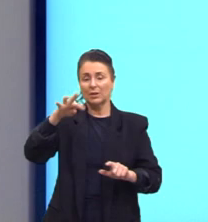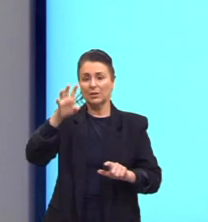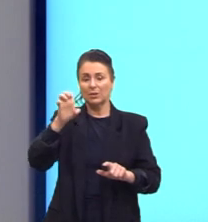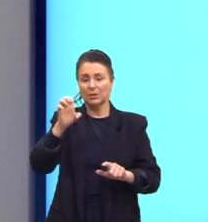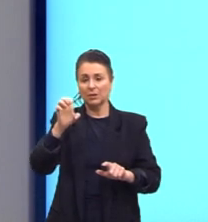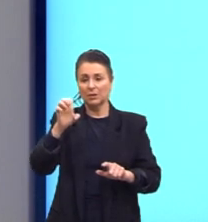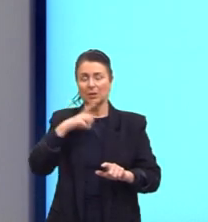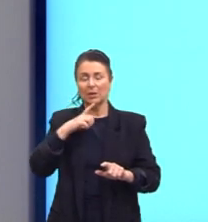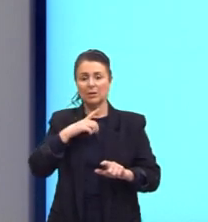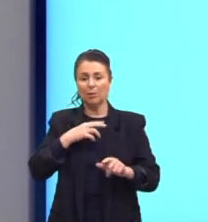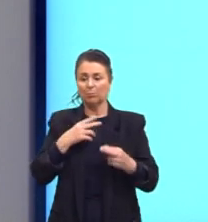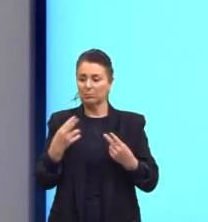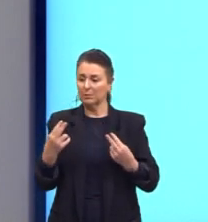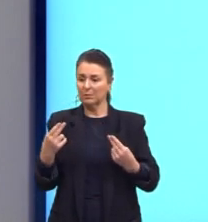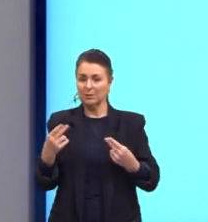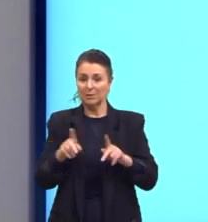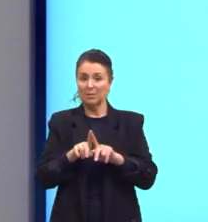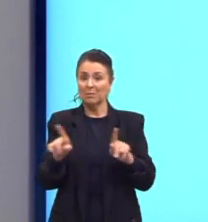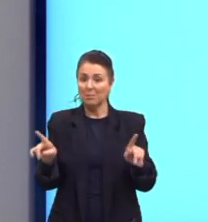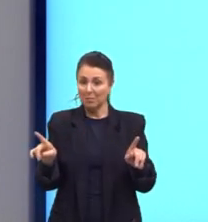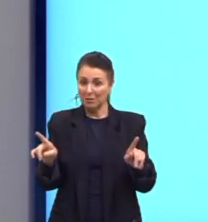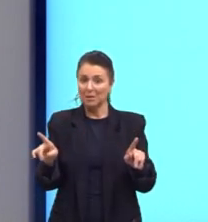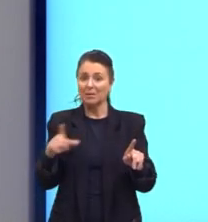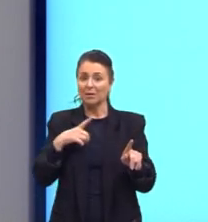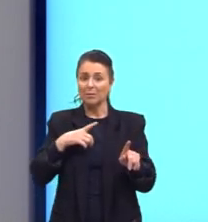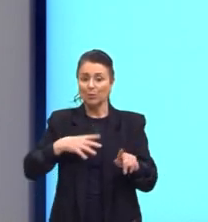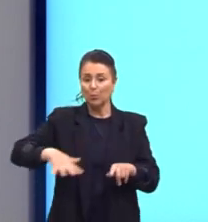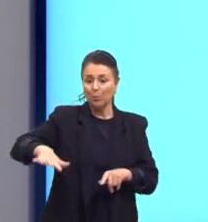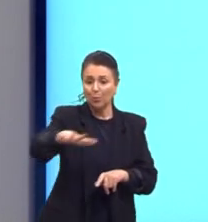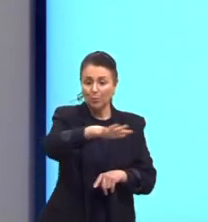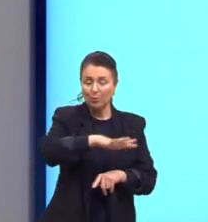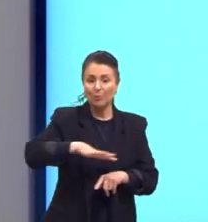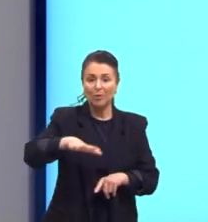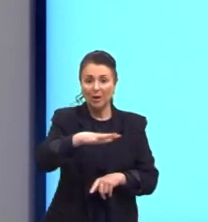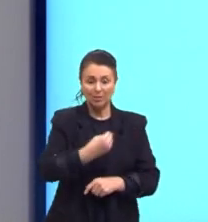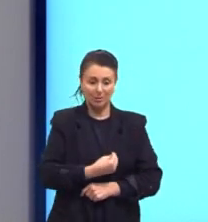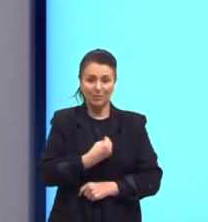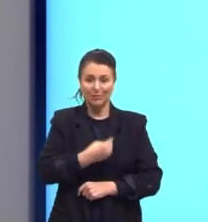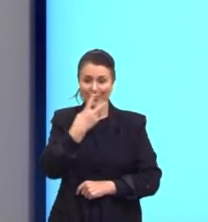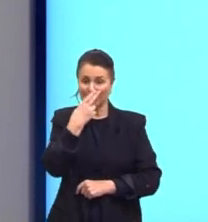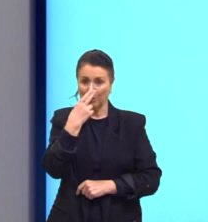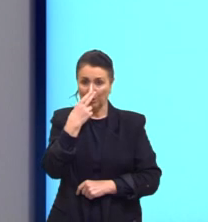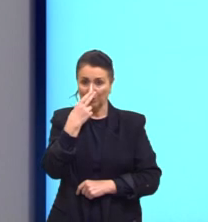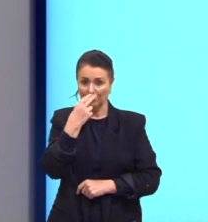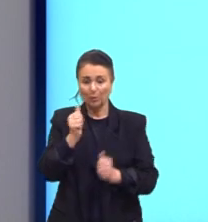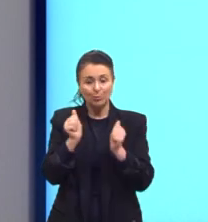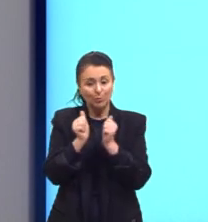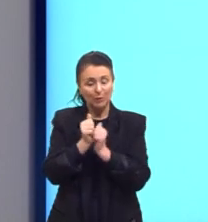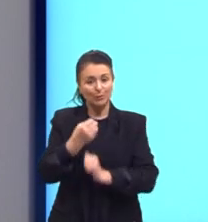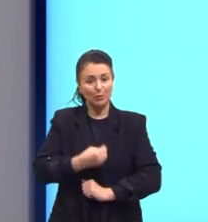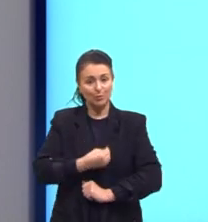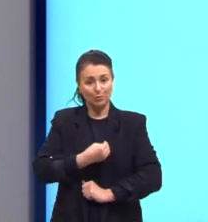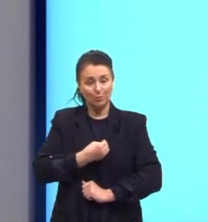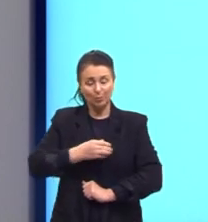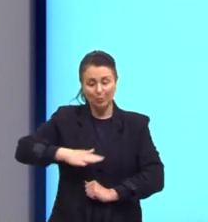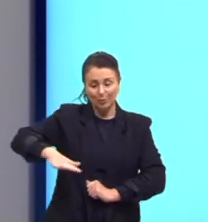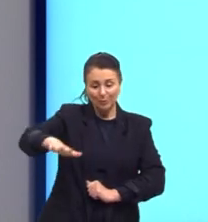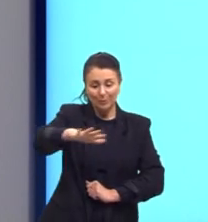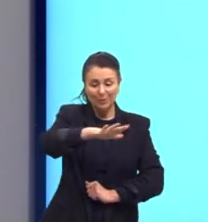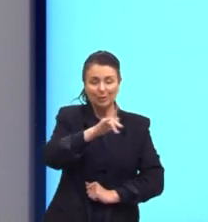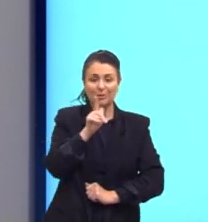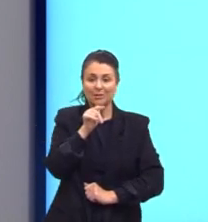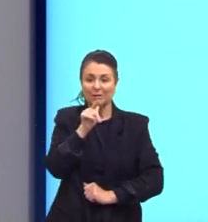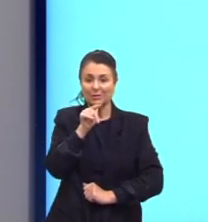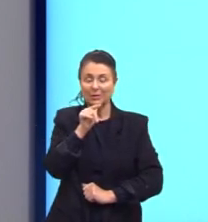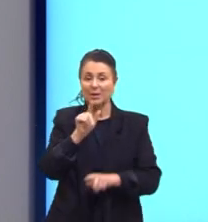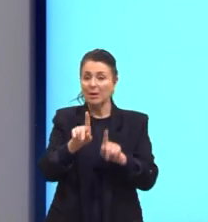semelhantes por eles terem as mesmas pressões ambientais tá por viverem no mesmo ambiente Aquático lá